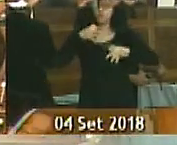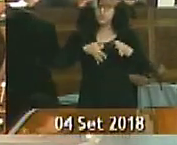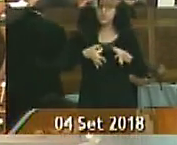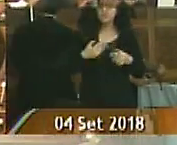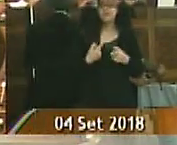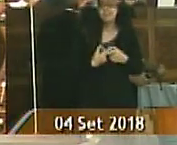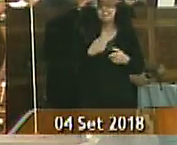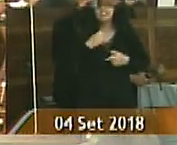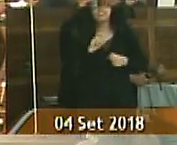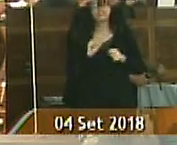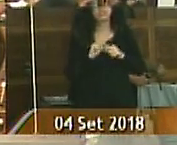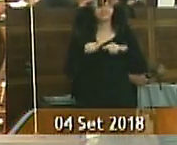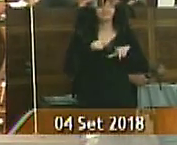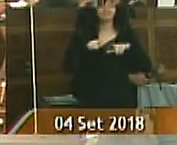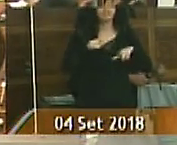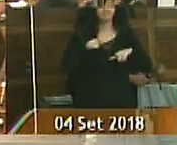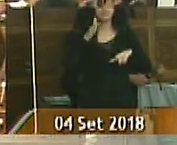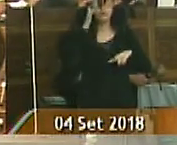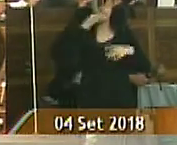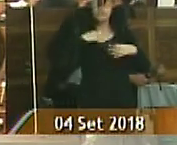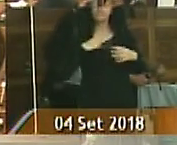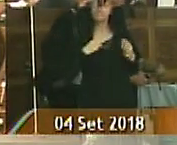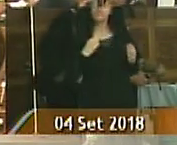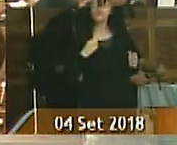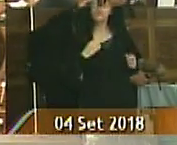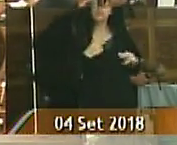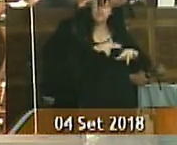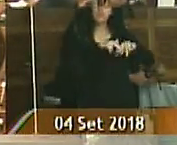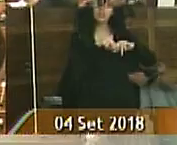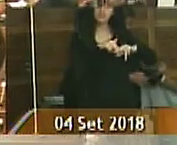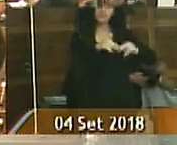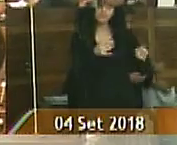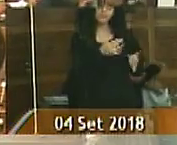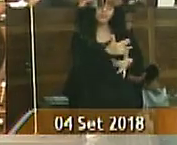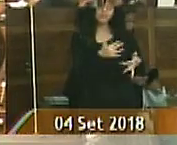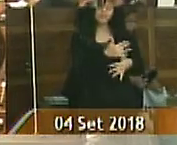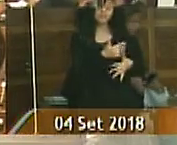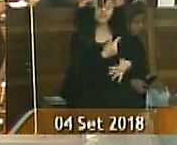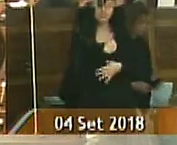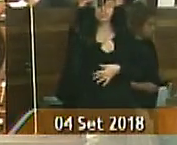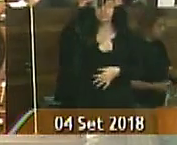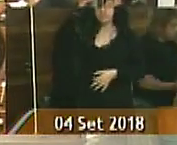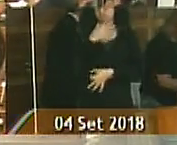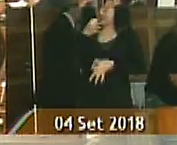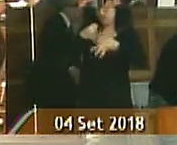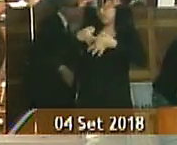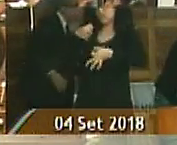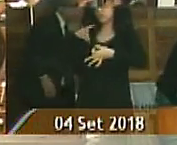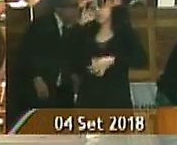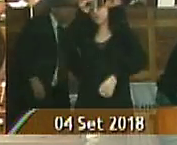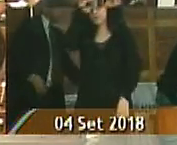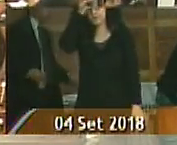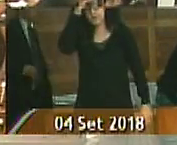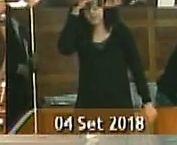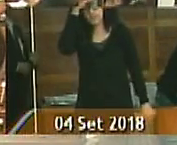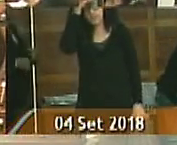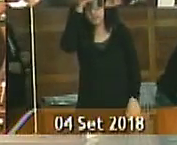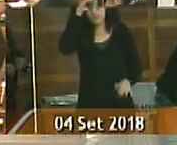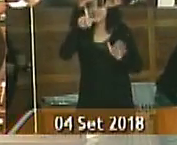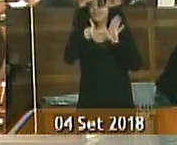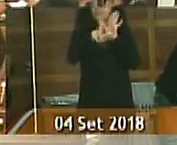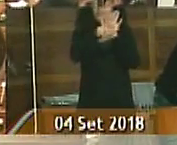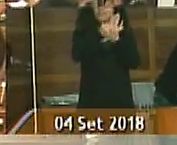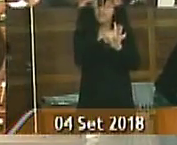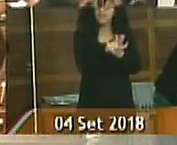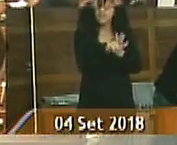trabalho voluntário em função da cidade, né, da qualidade de vida do morador angrense, que o prefeito, de uma forma legal,